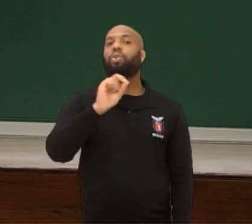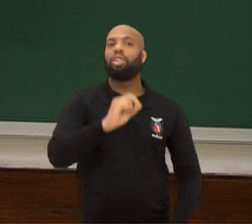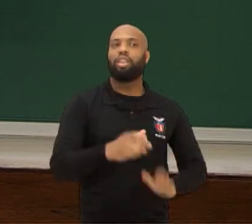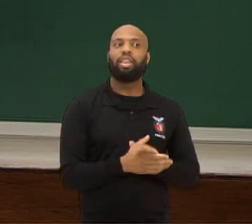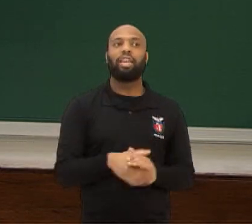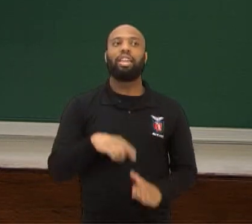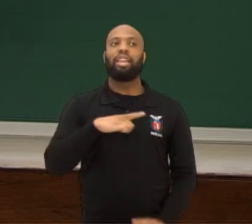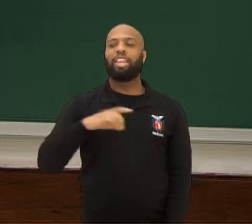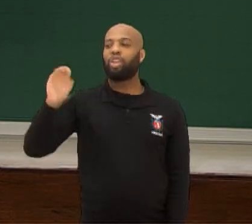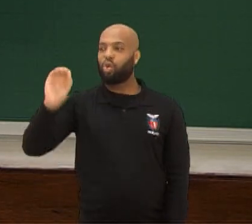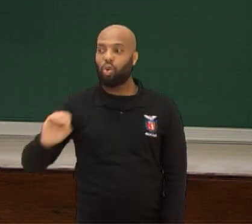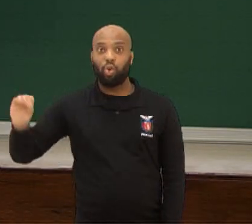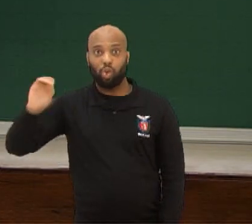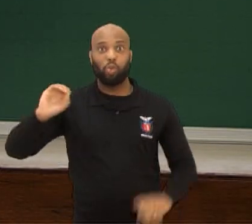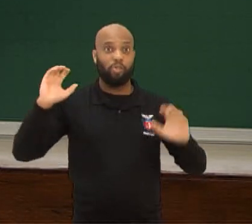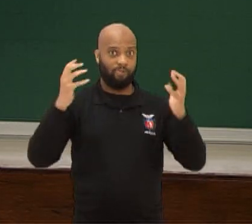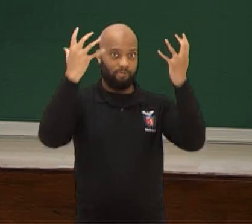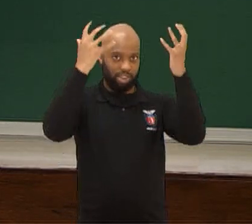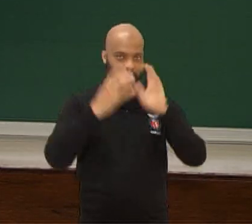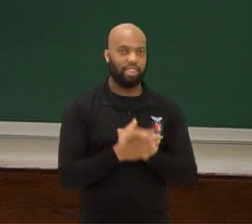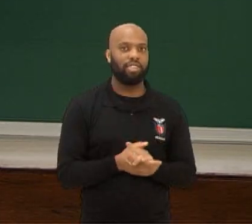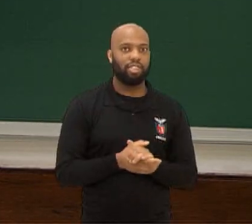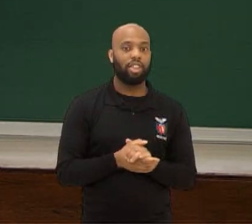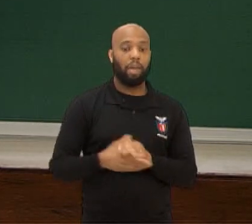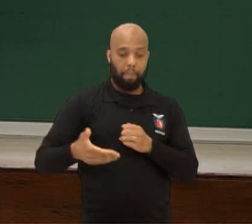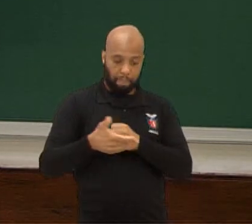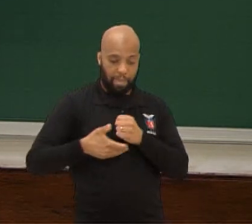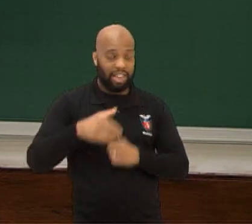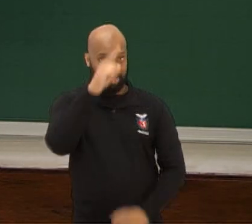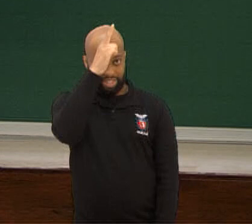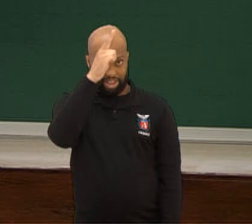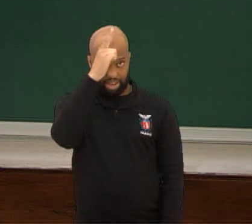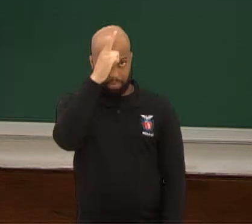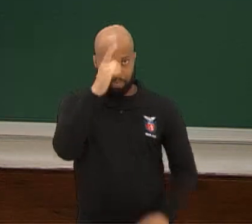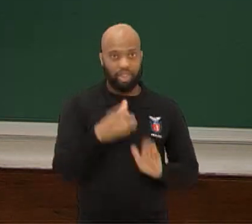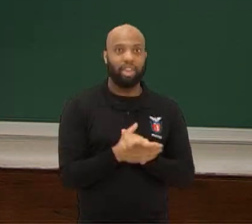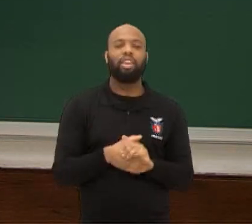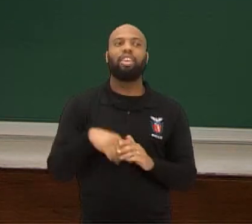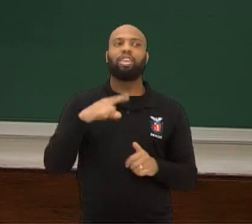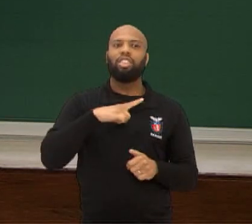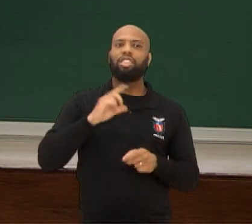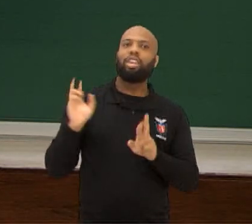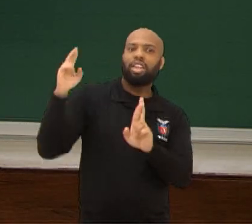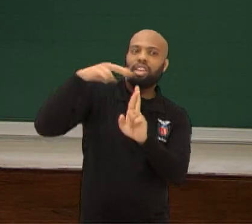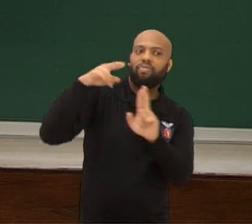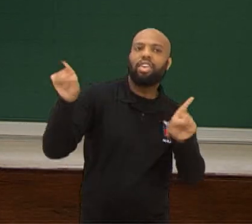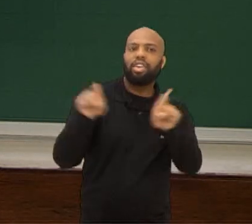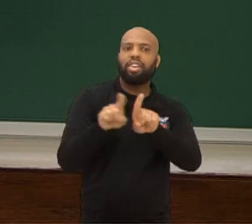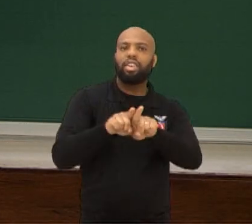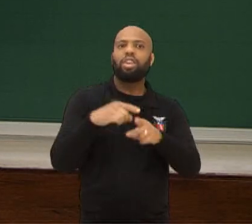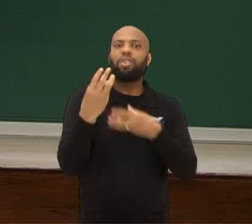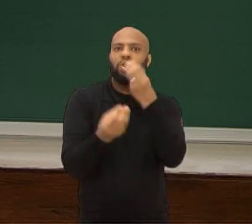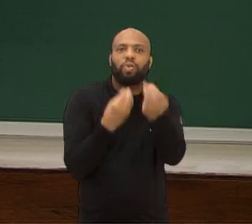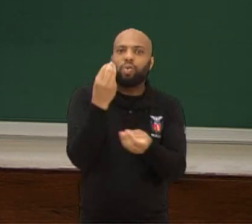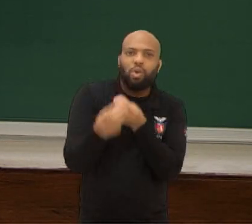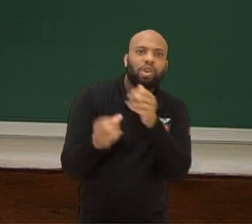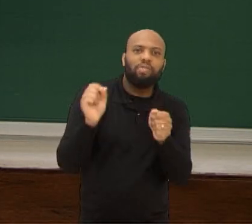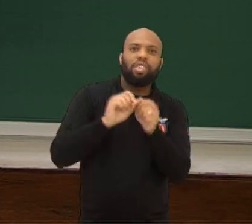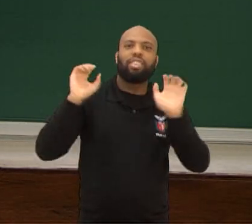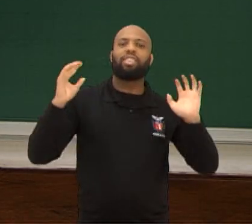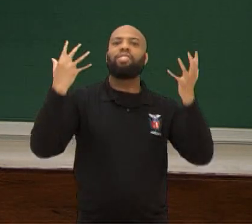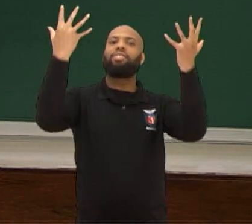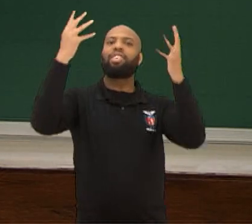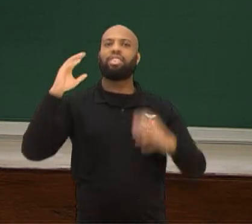a Oktoberfest, que a origem é alemã, então lembram lá, fazendo aquela referência com a festa